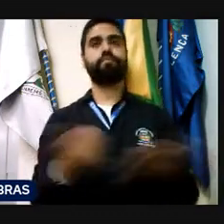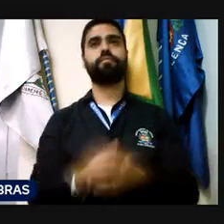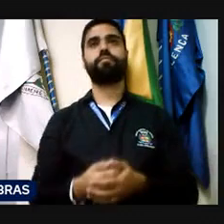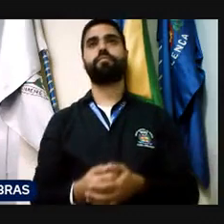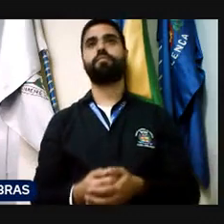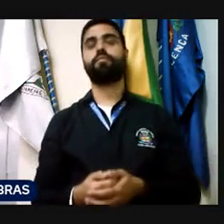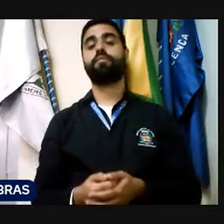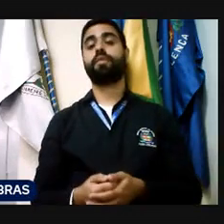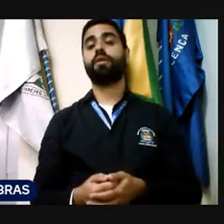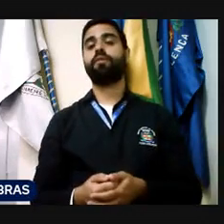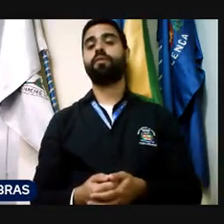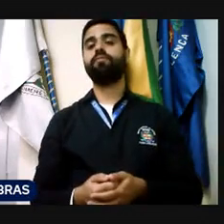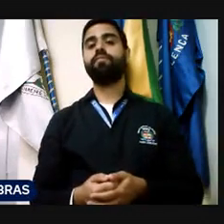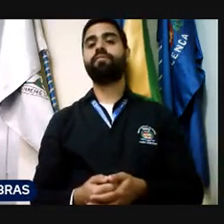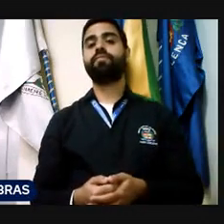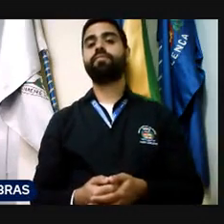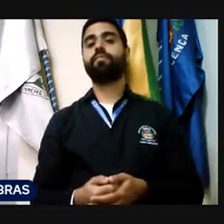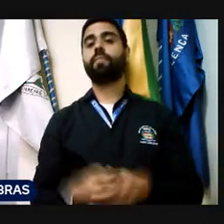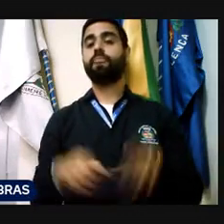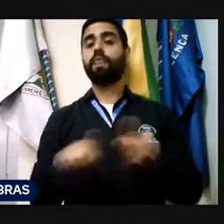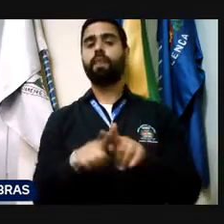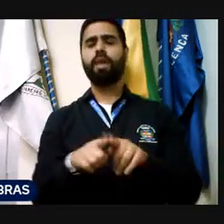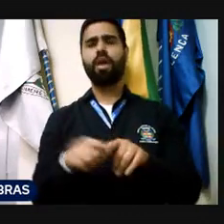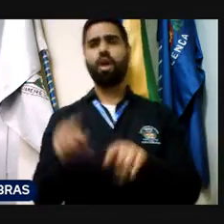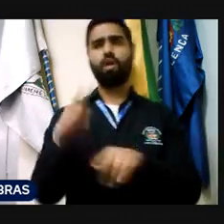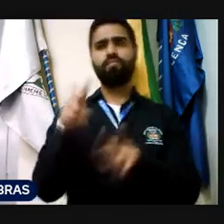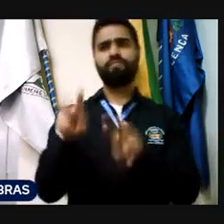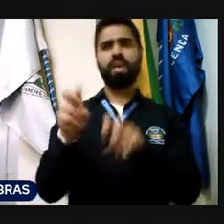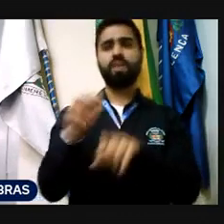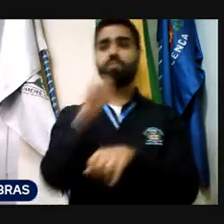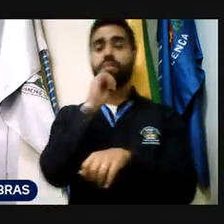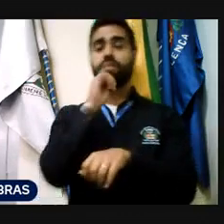grande. Entendeu? E às vezes vejo o Estado